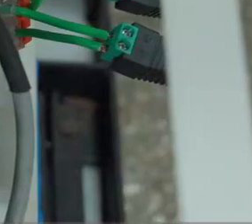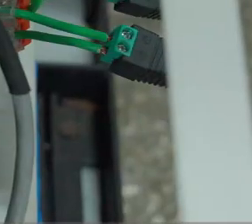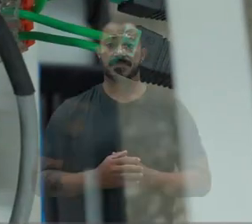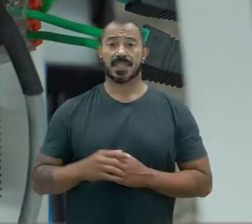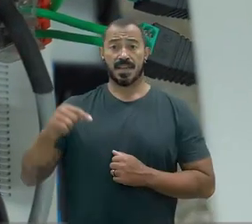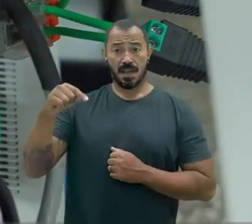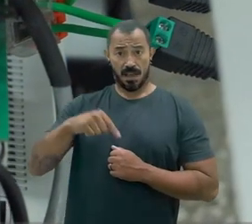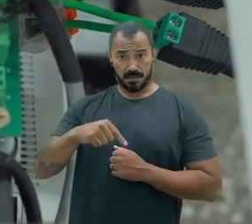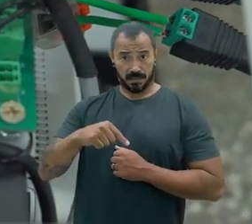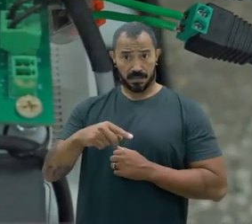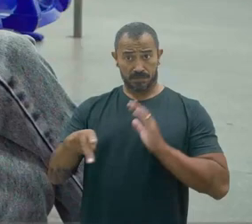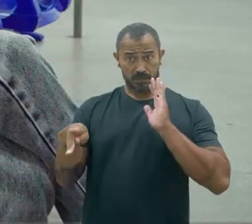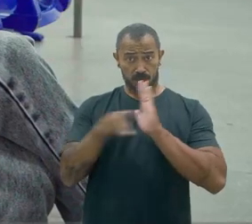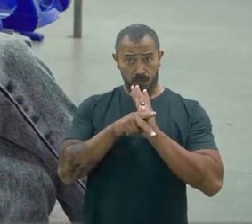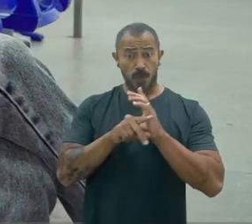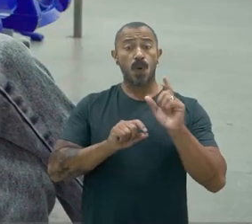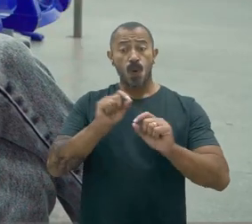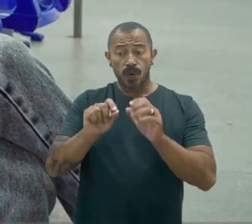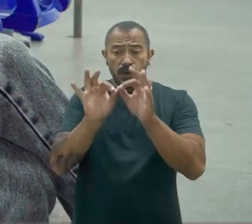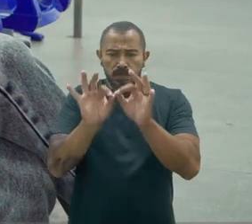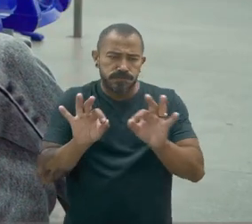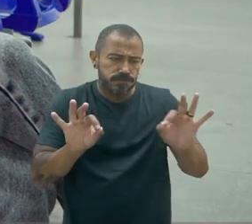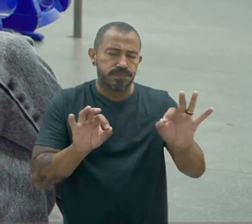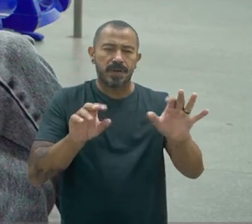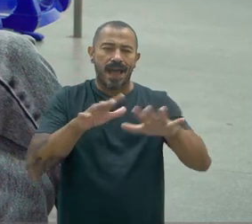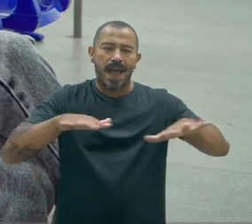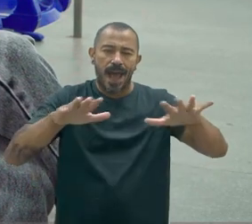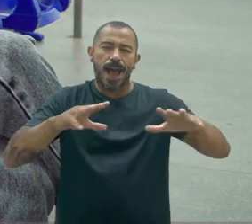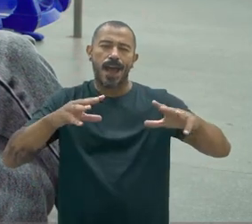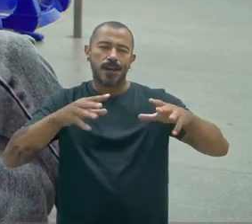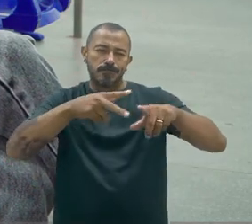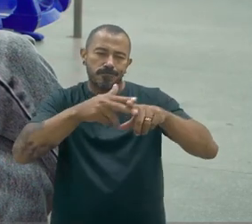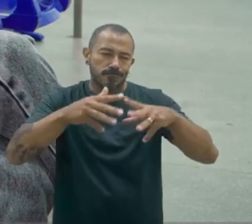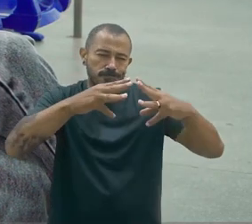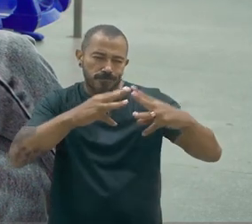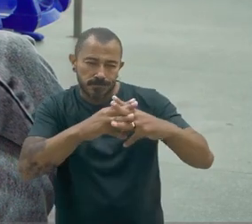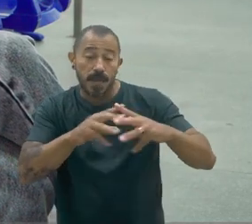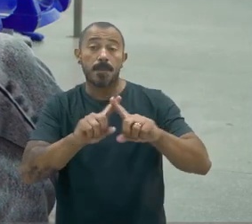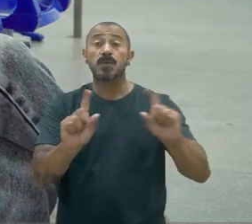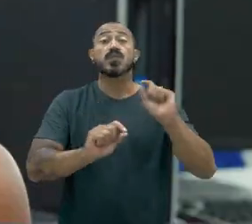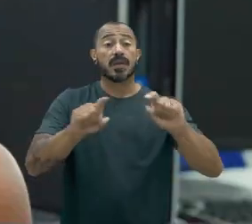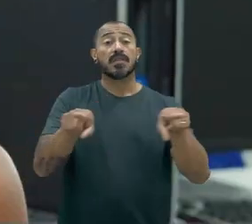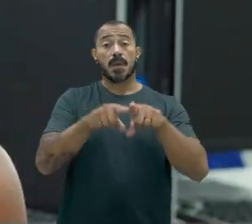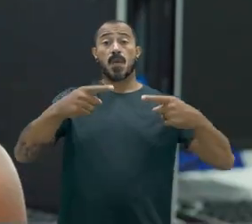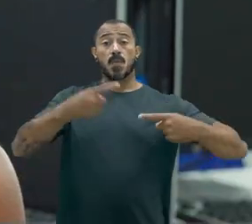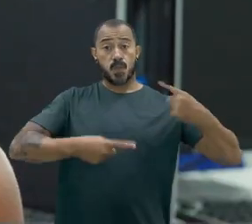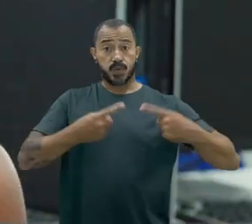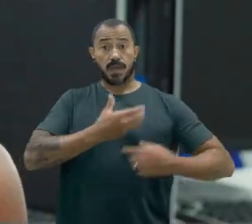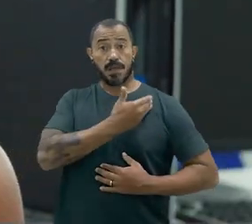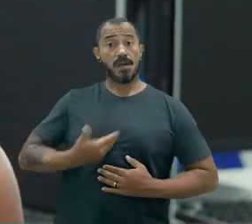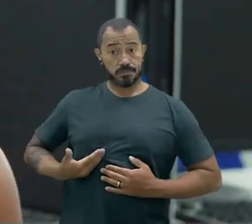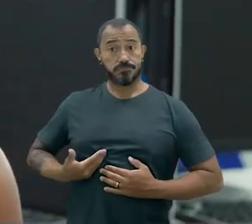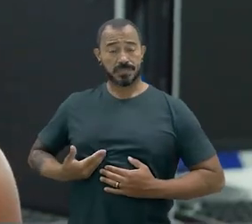Aqui dentro, apesar de ser uma vertente de exatas, você consegue desenvolver algo que eu gosto muito, que é políticas públicas. A gente usa o Niabi para